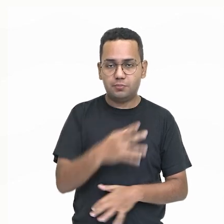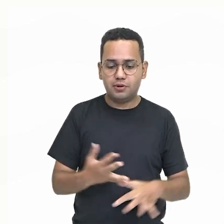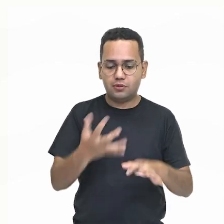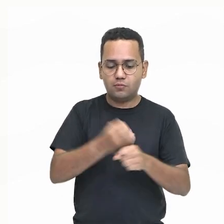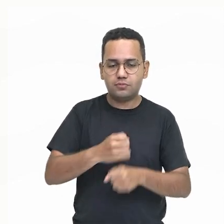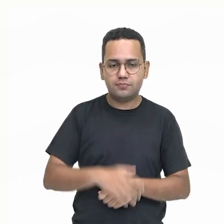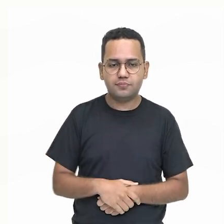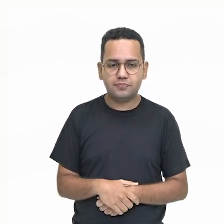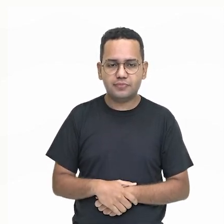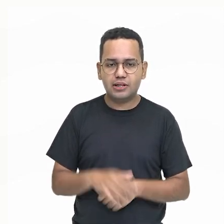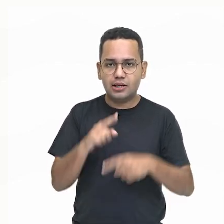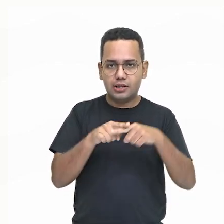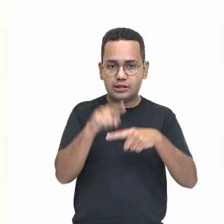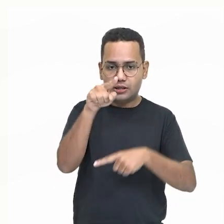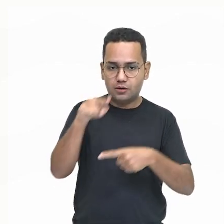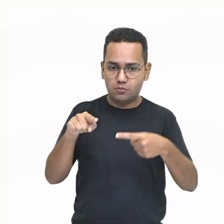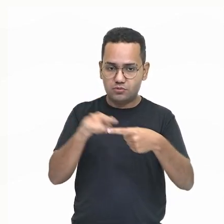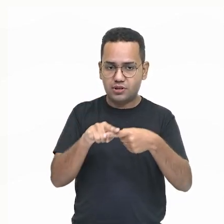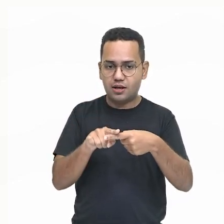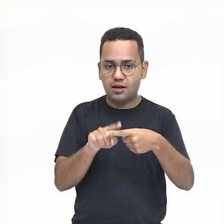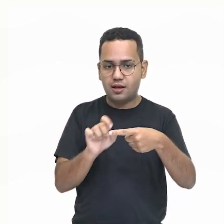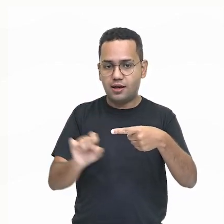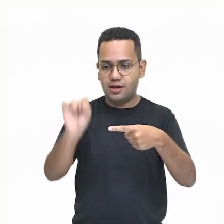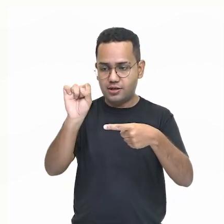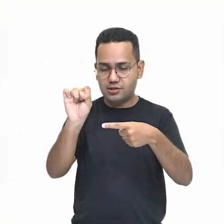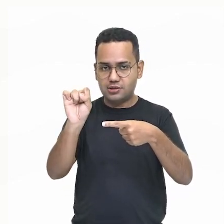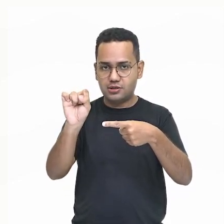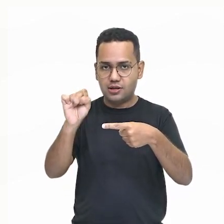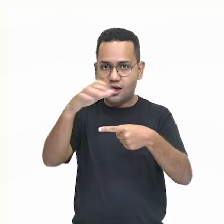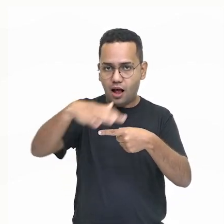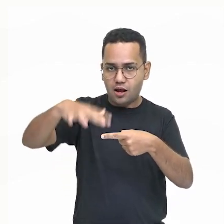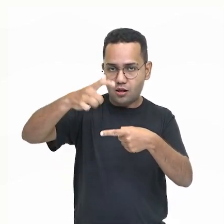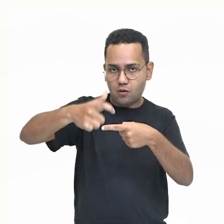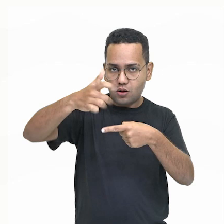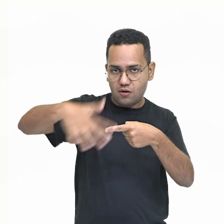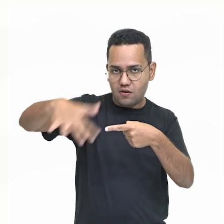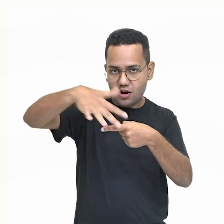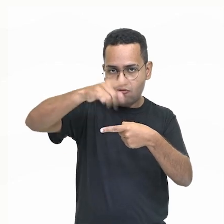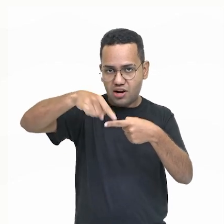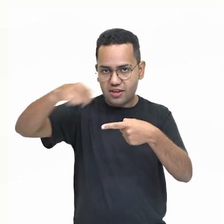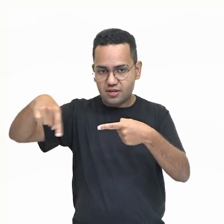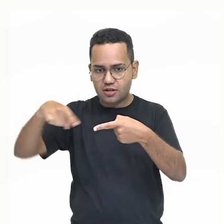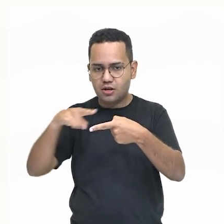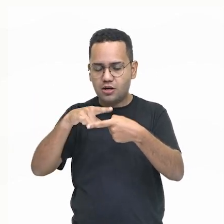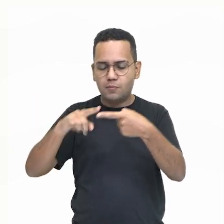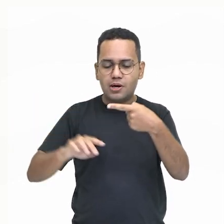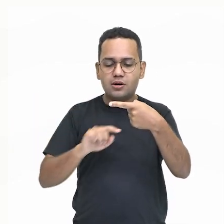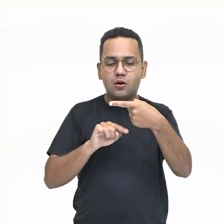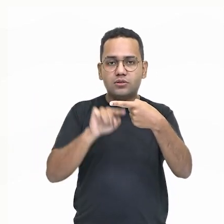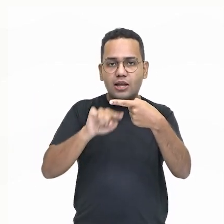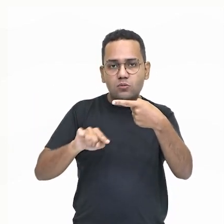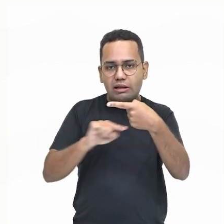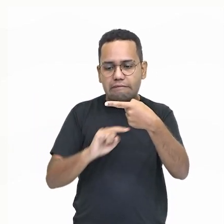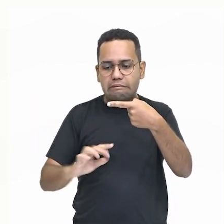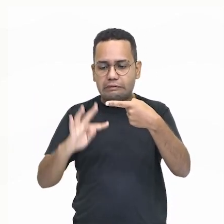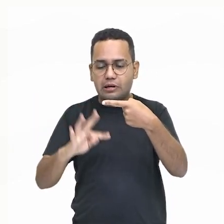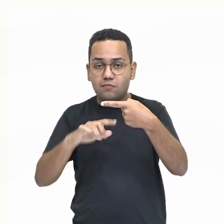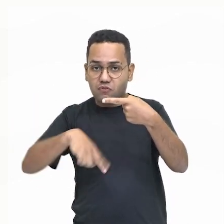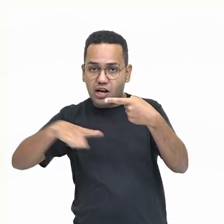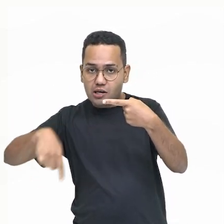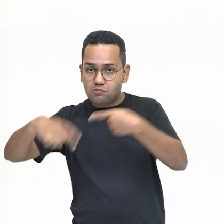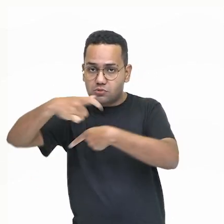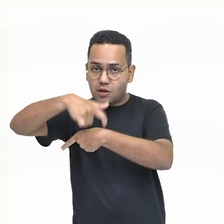nada mais é do que o espaço do que a variação do espaço dividido pela variação do tempo normalmente